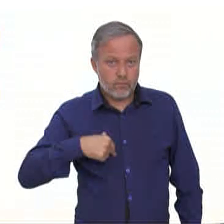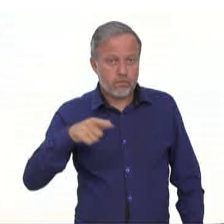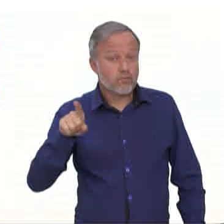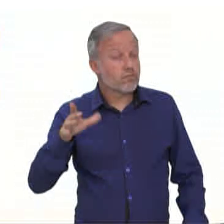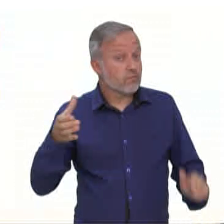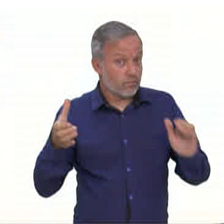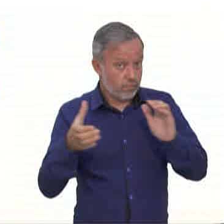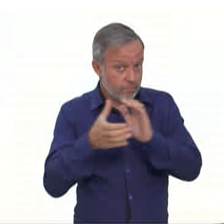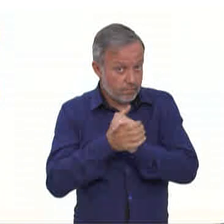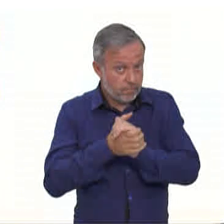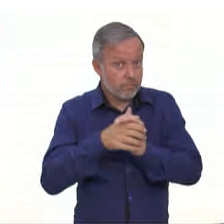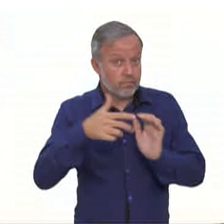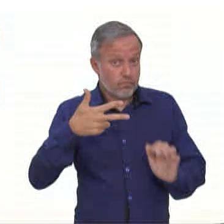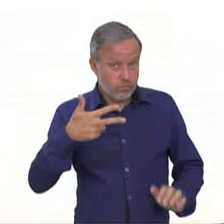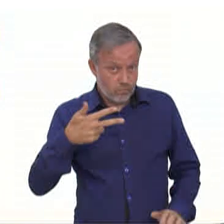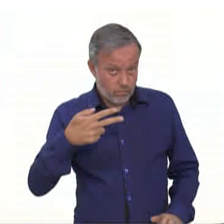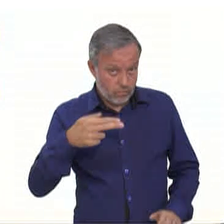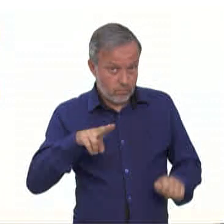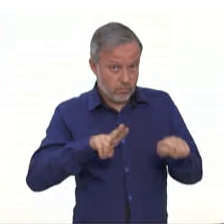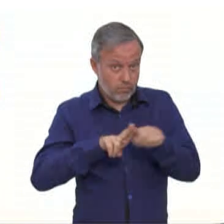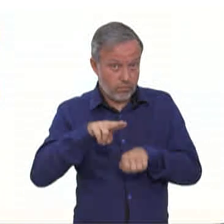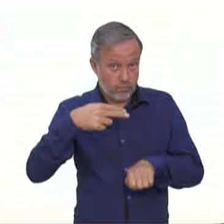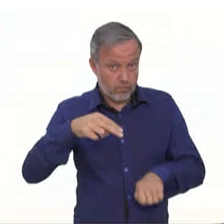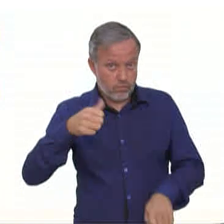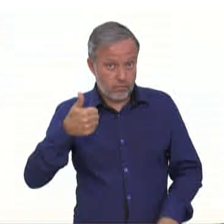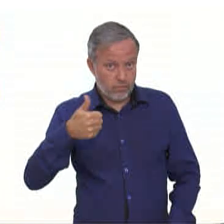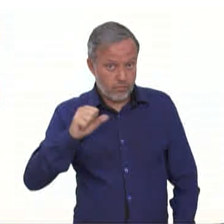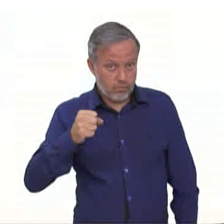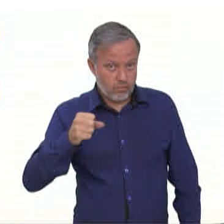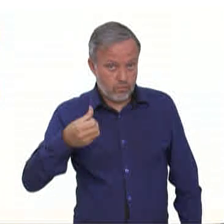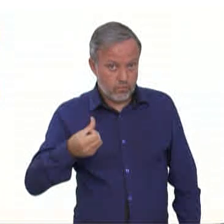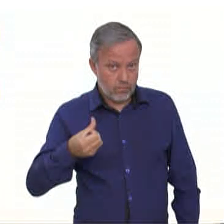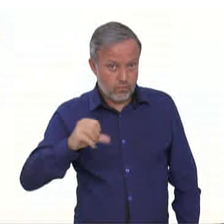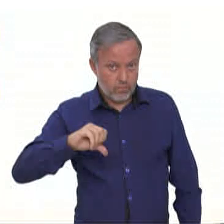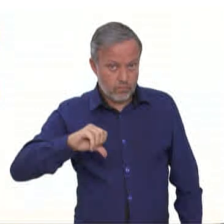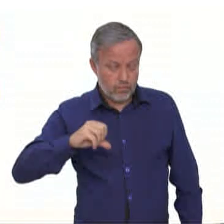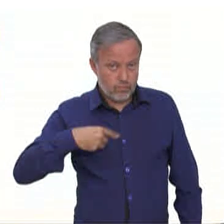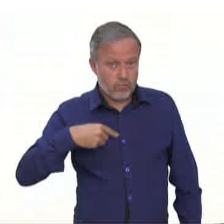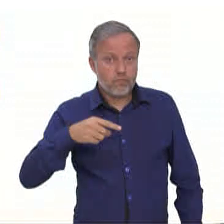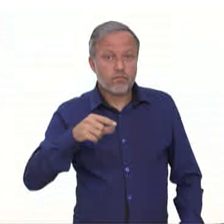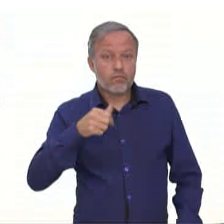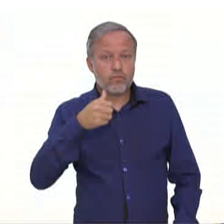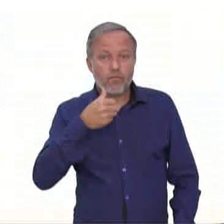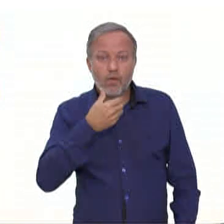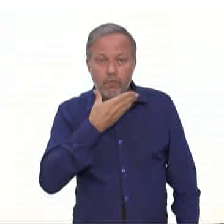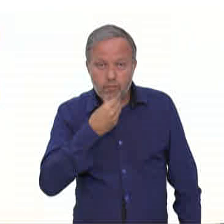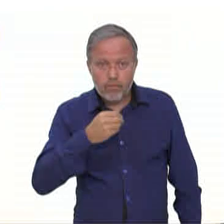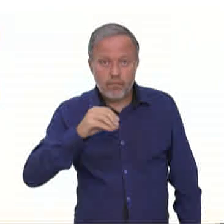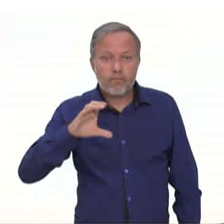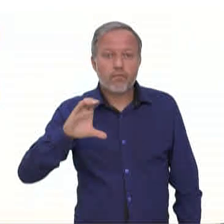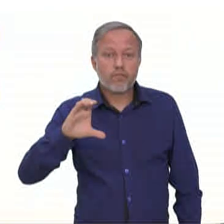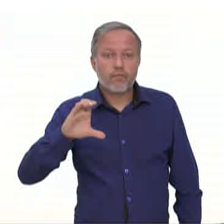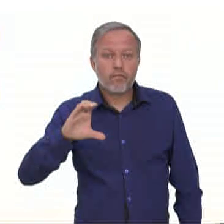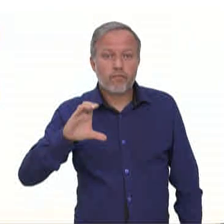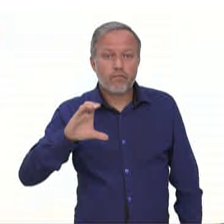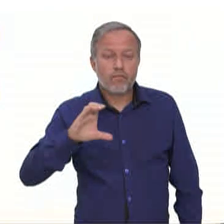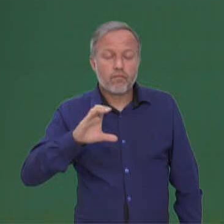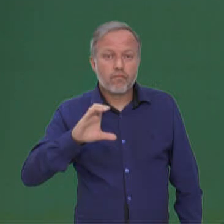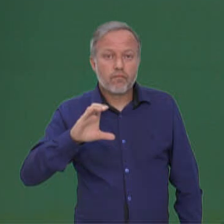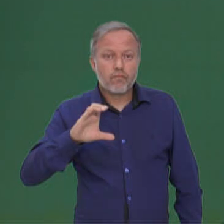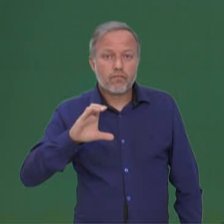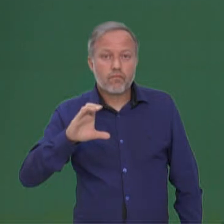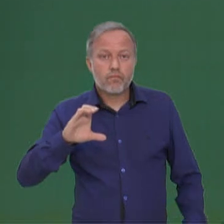de novembro de 1869 com Carolina Augusta Xavier de Novaes. Ela era uma